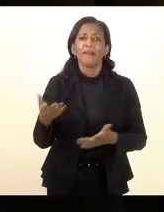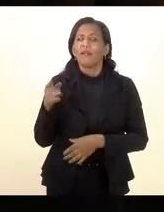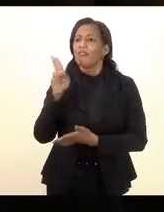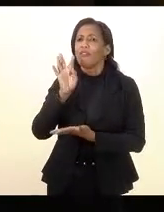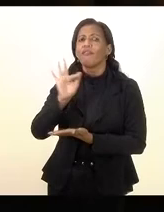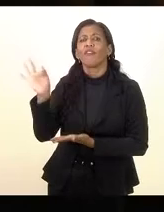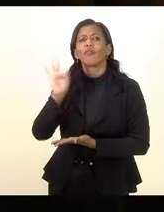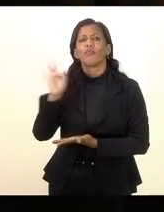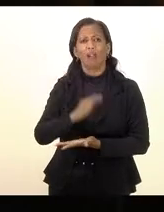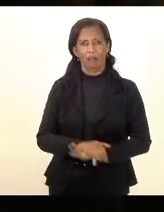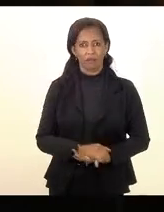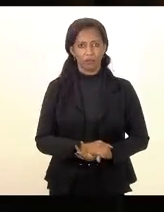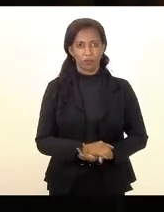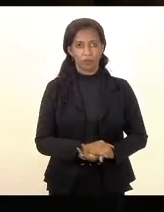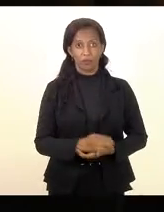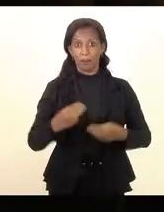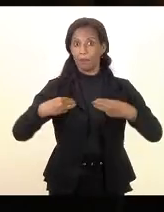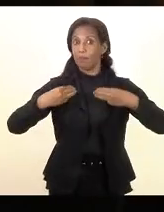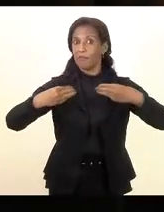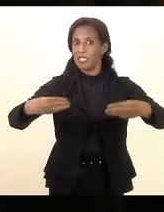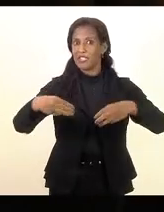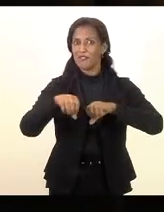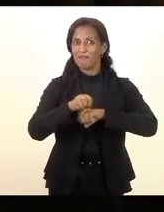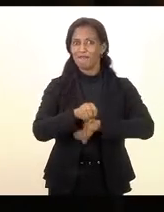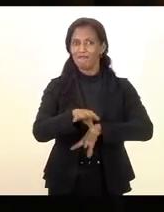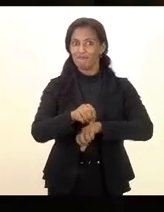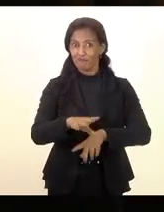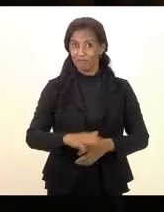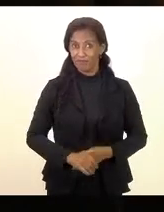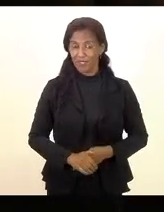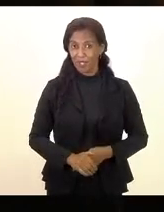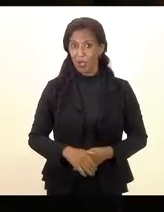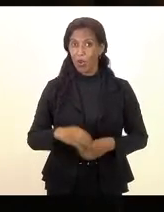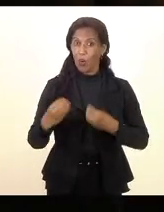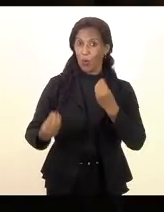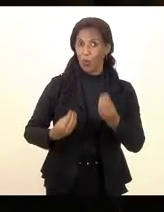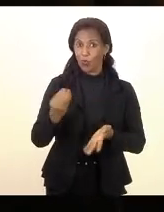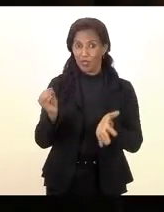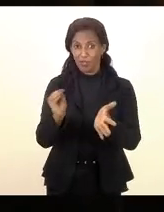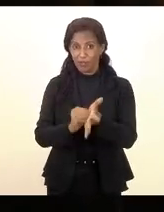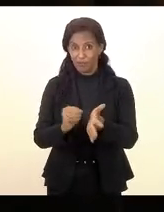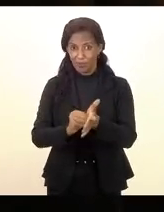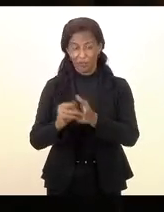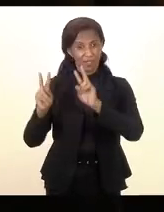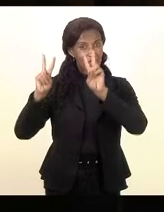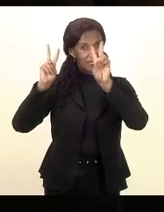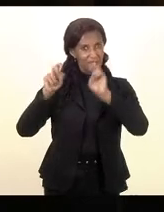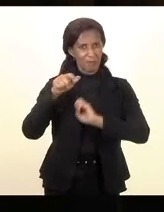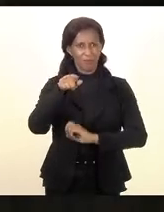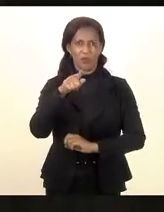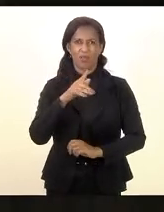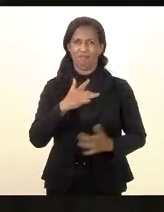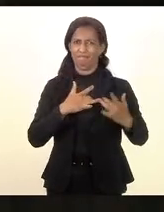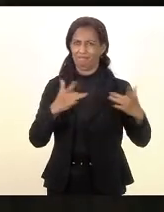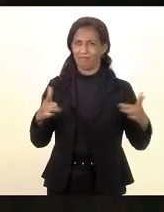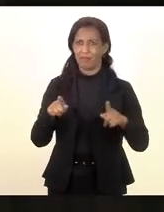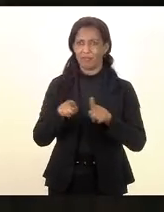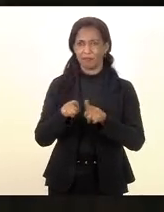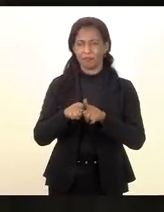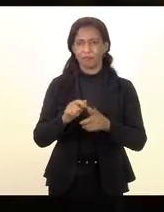desvio de rota ministro da educação e se não fosse pouco deputado Tia Ju é um tema que a senhora também é sensível a ele